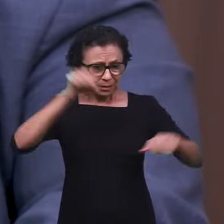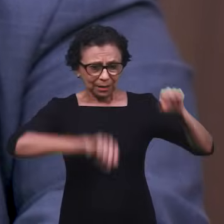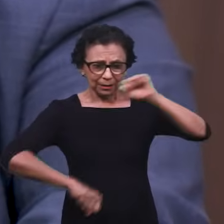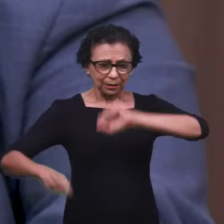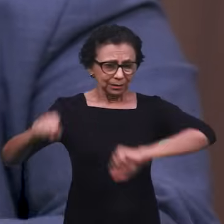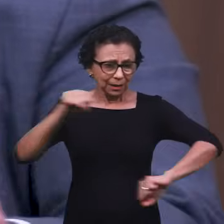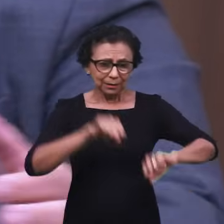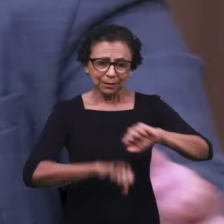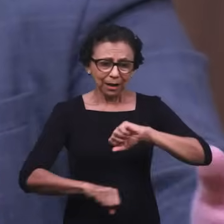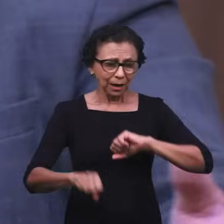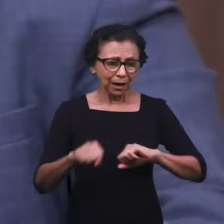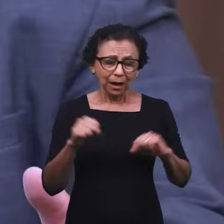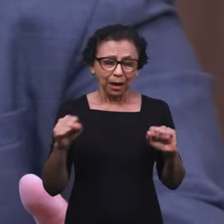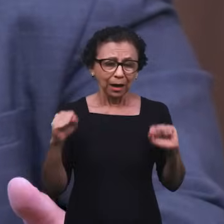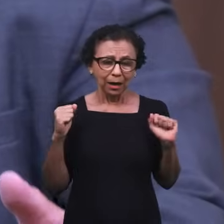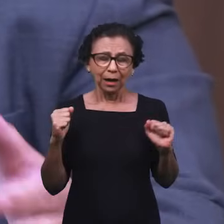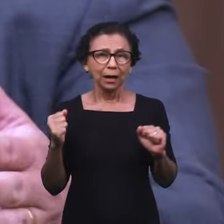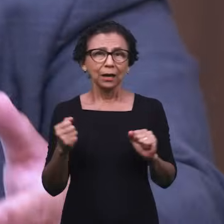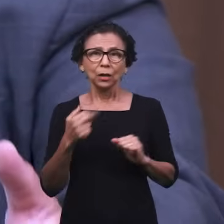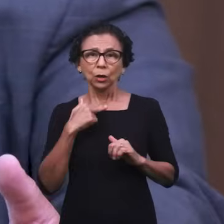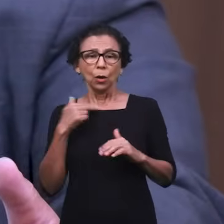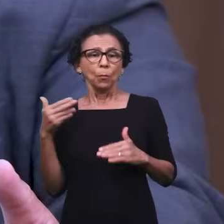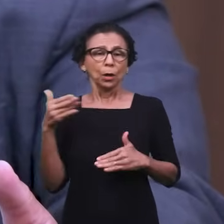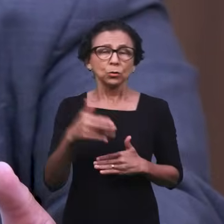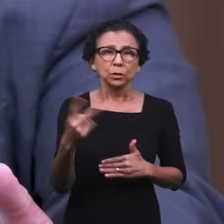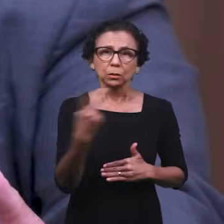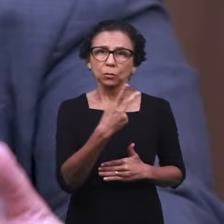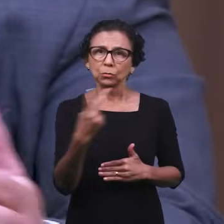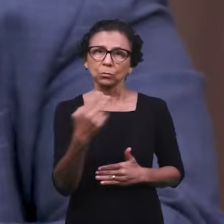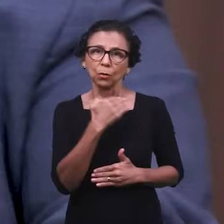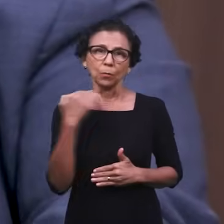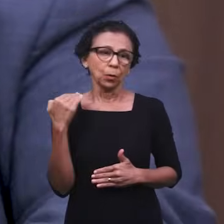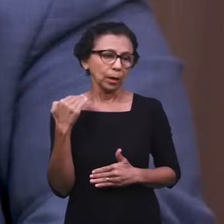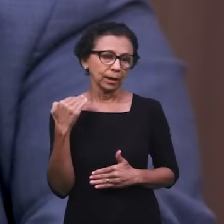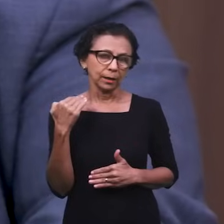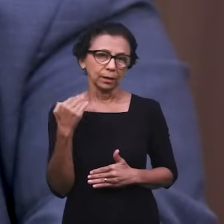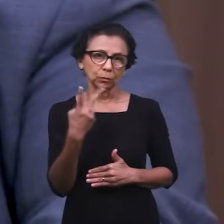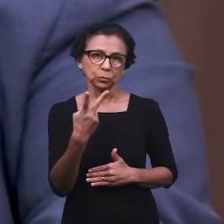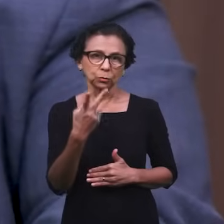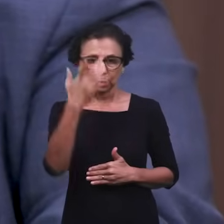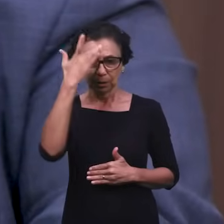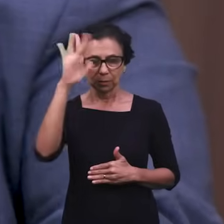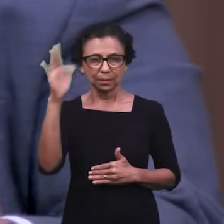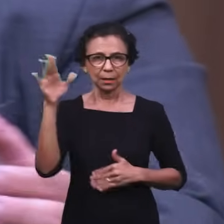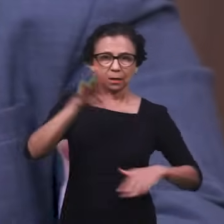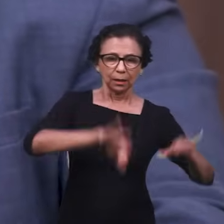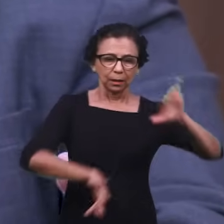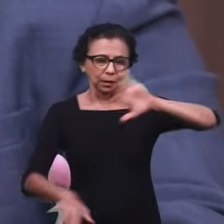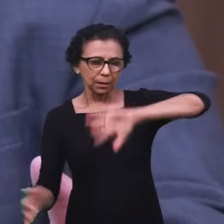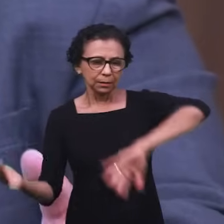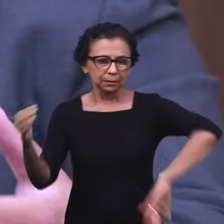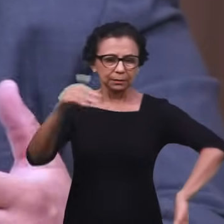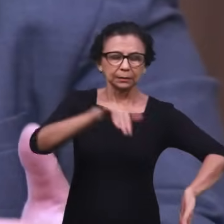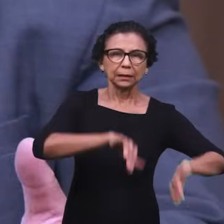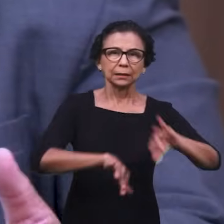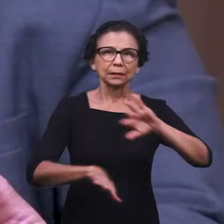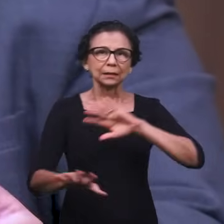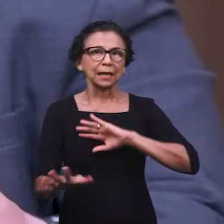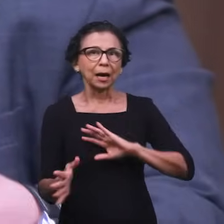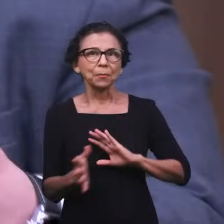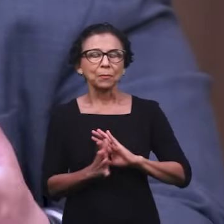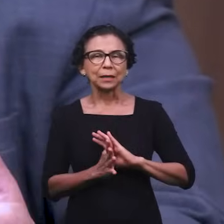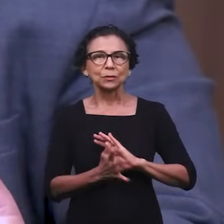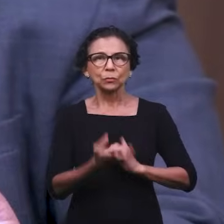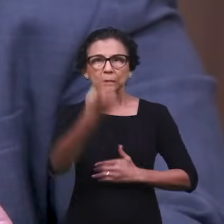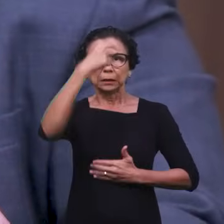dizer, a mãe não pode ir lá salvar a criança, porque senão os dois vão morrer. Exatamente. Afinal de contas, os dois não sabem nadar. Só que na intuição,